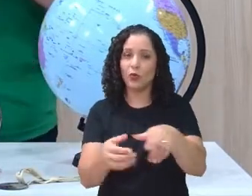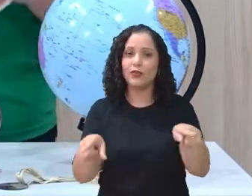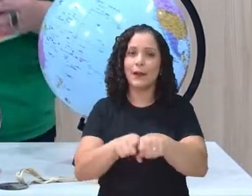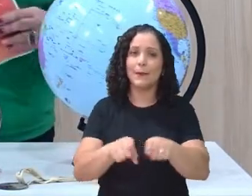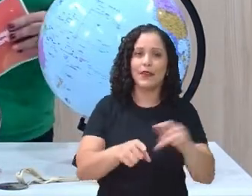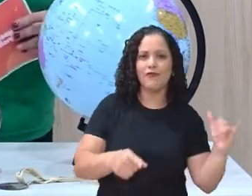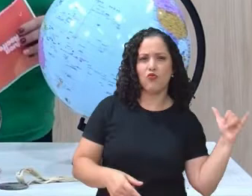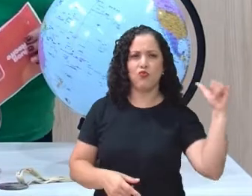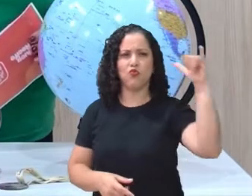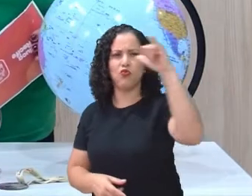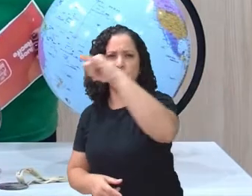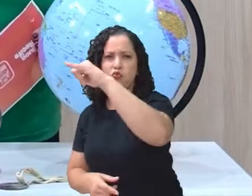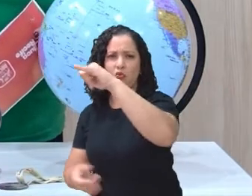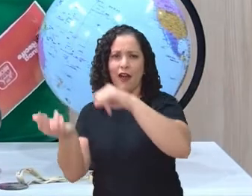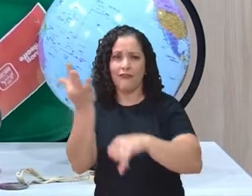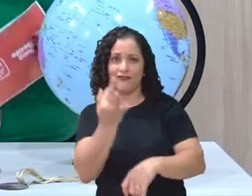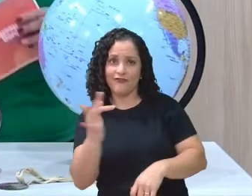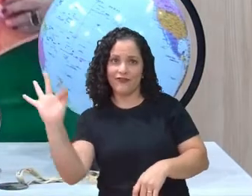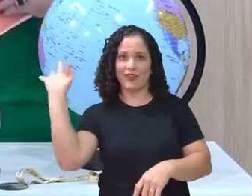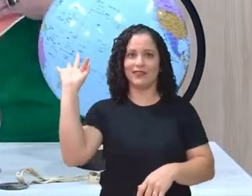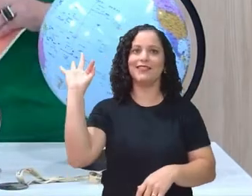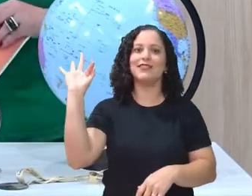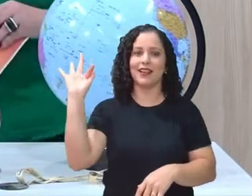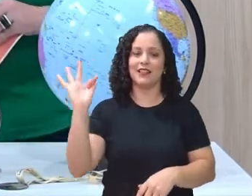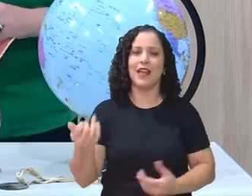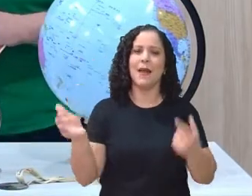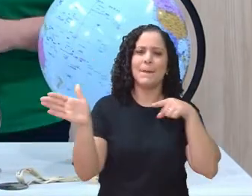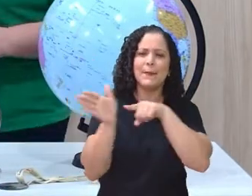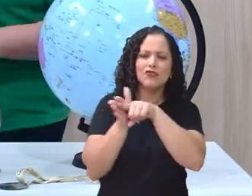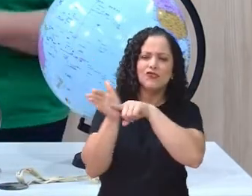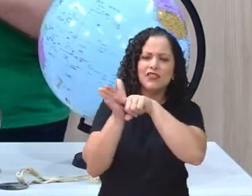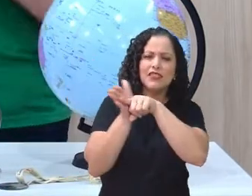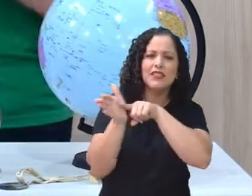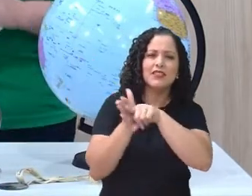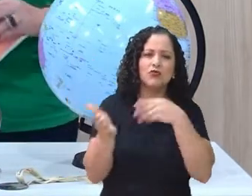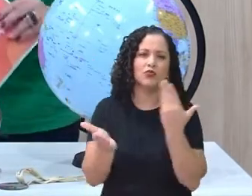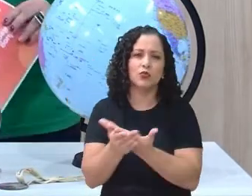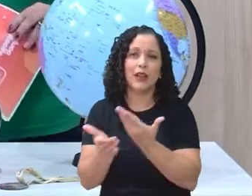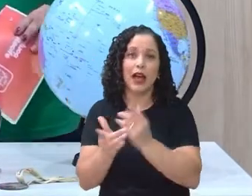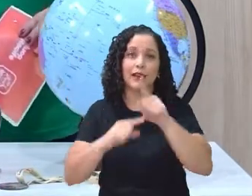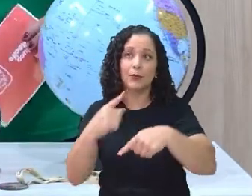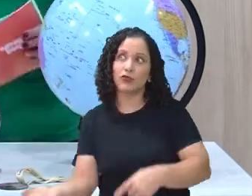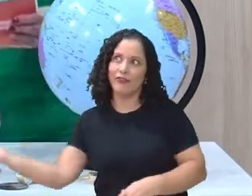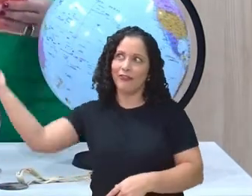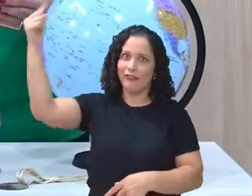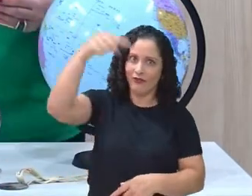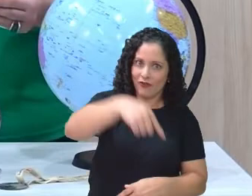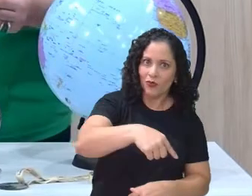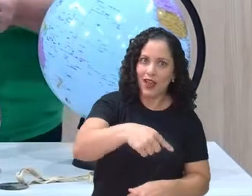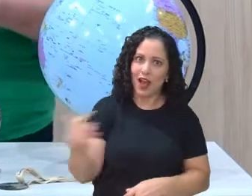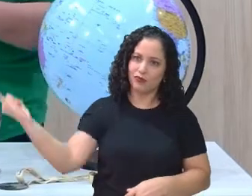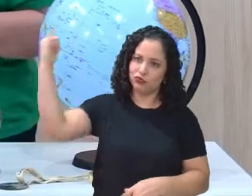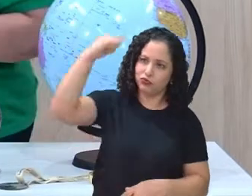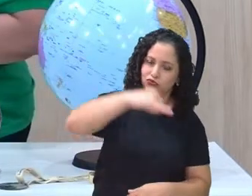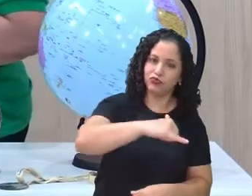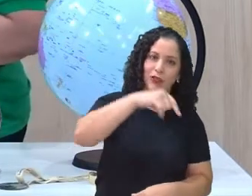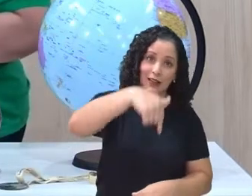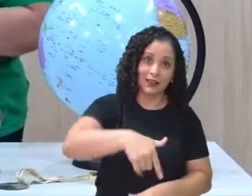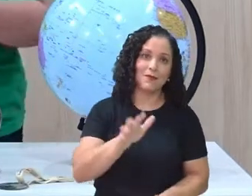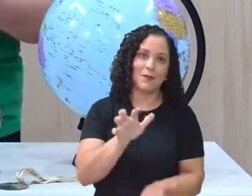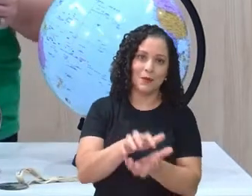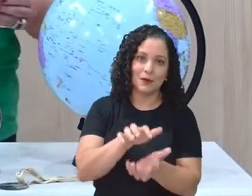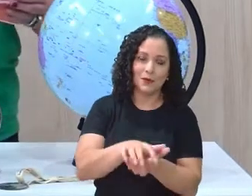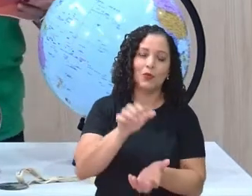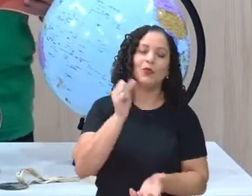fez grandes pesquisas na França e volta para Pernambuco com uma grande contribuição. A questão de